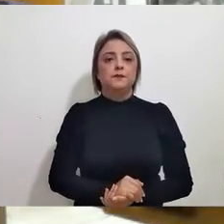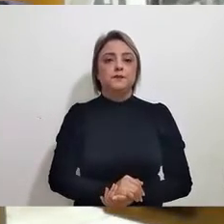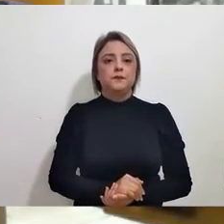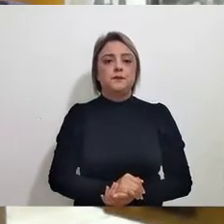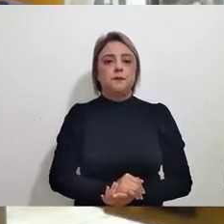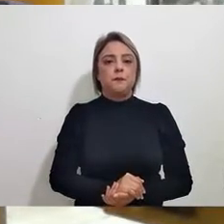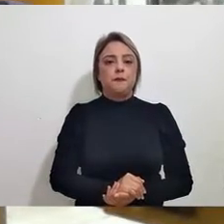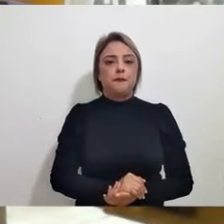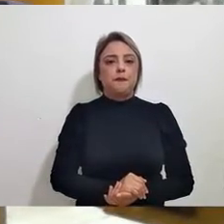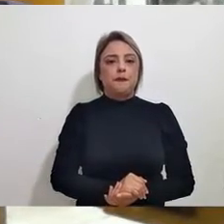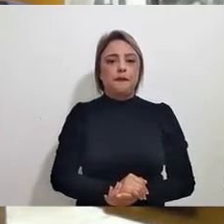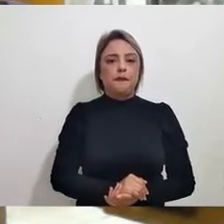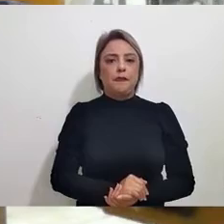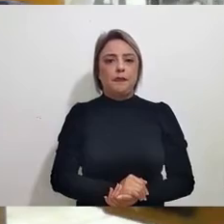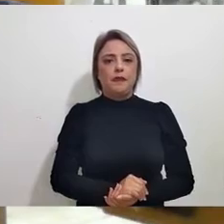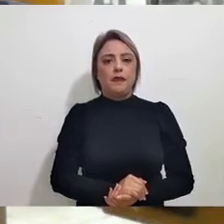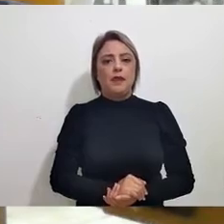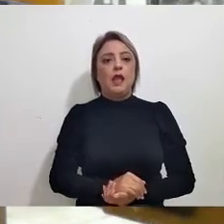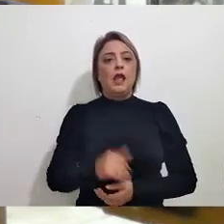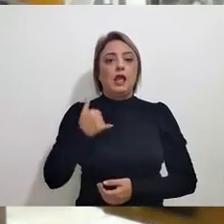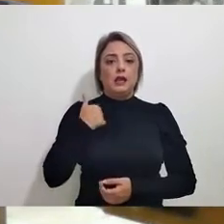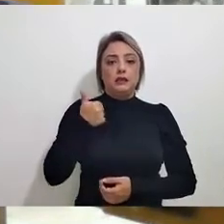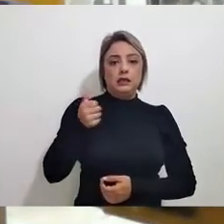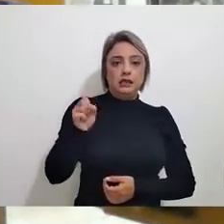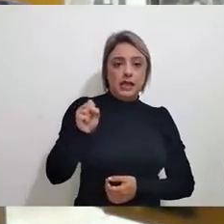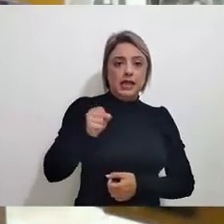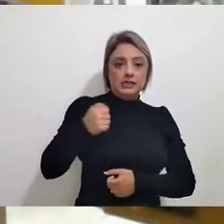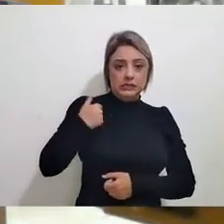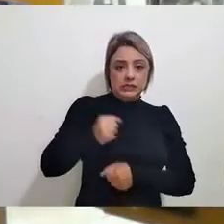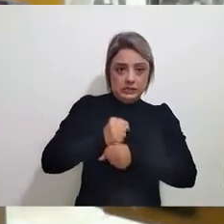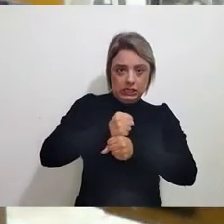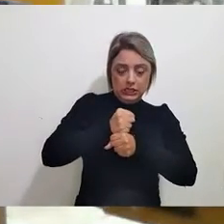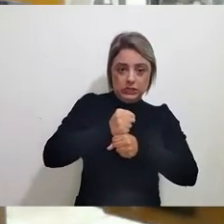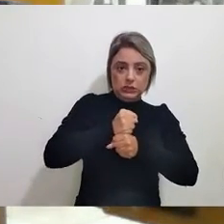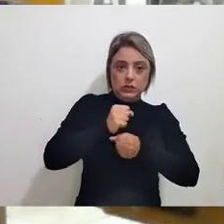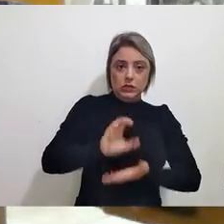Tem 10 anos que sou conselheira tutelar. Eu estou sem som?